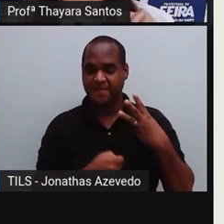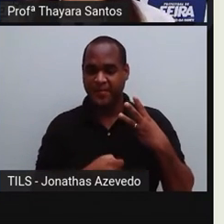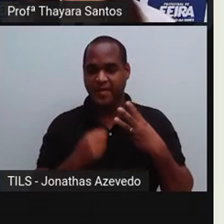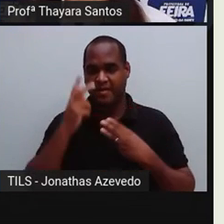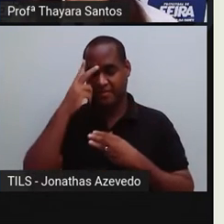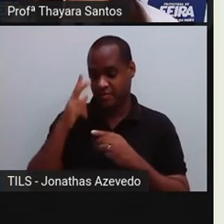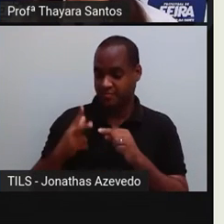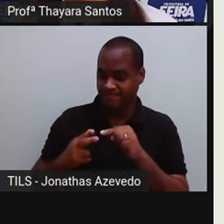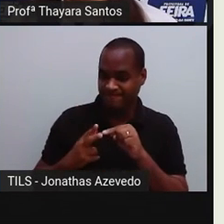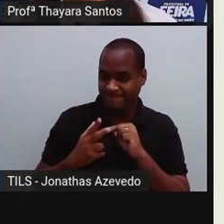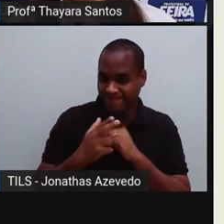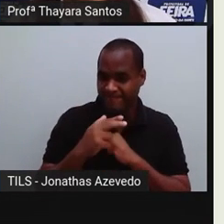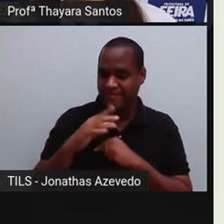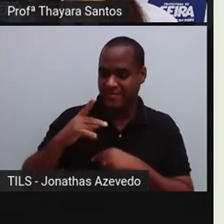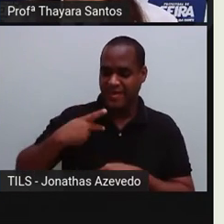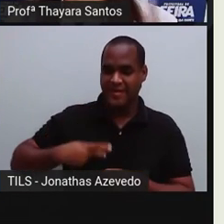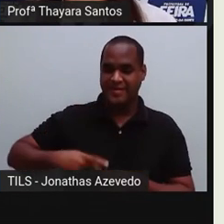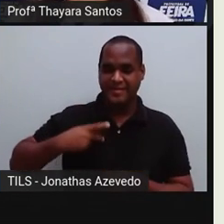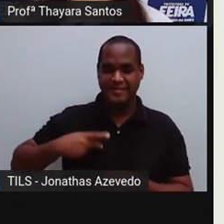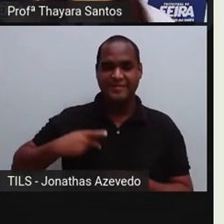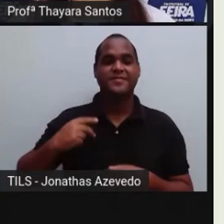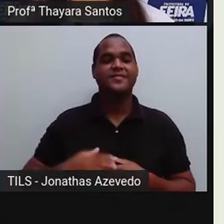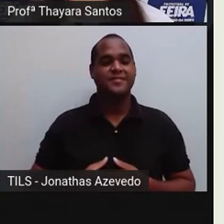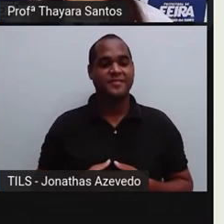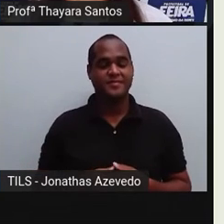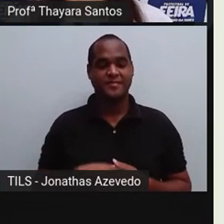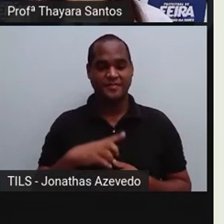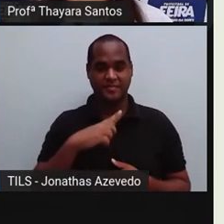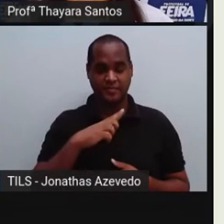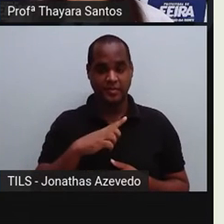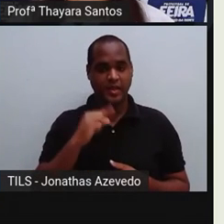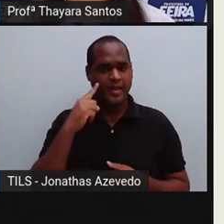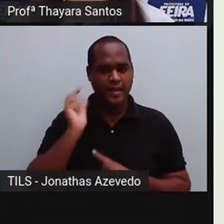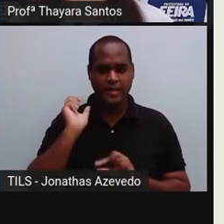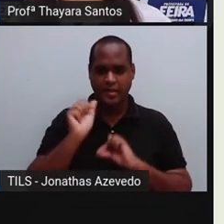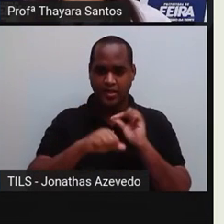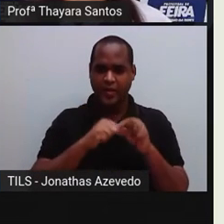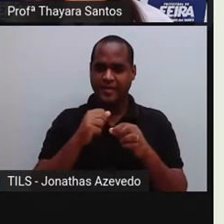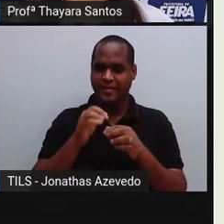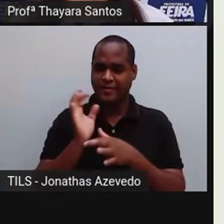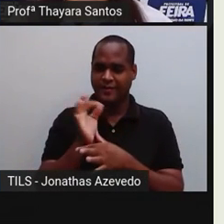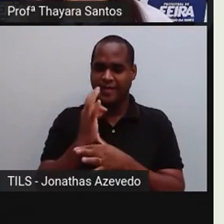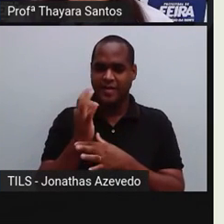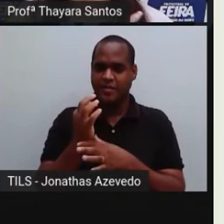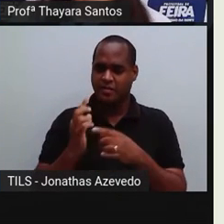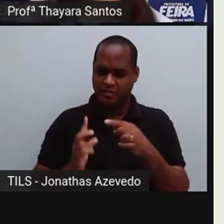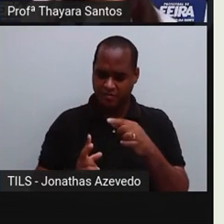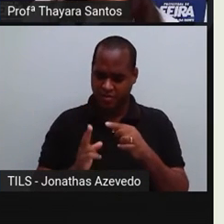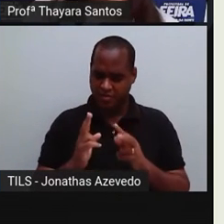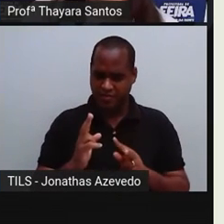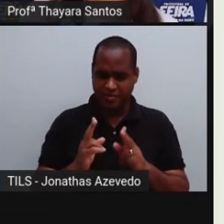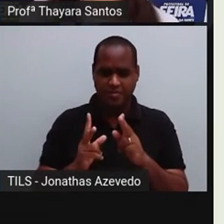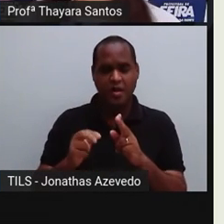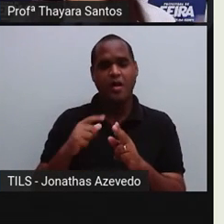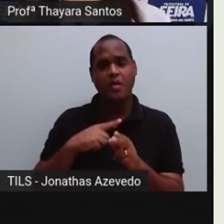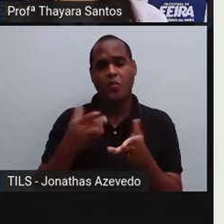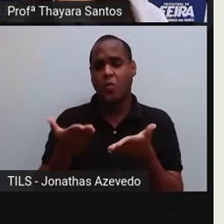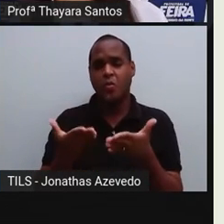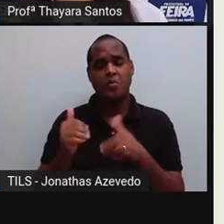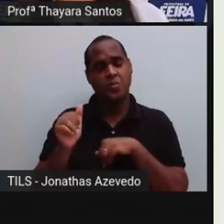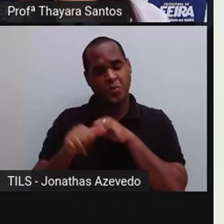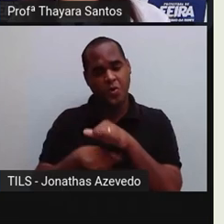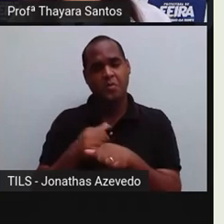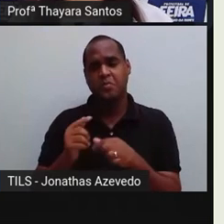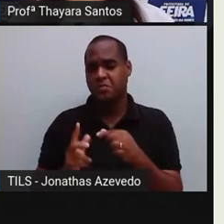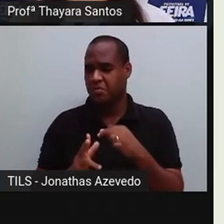pessoa cortando um pedaço de tecido, a gente tem uma transformação física, porque não mudou a natureza química. Antes era tecido, depois